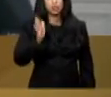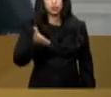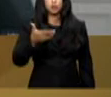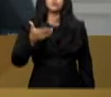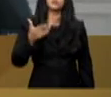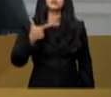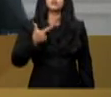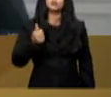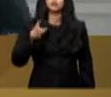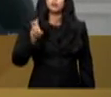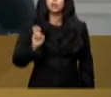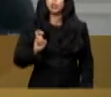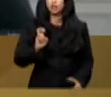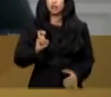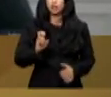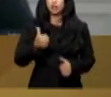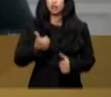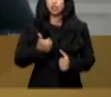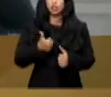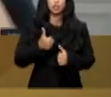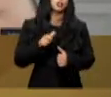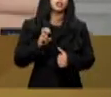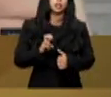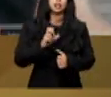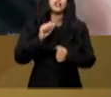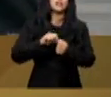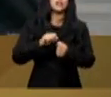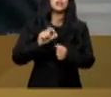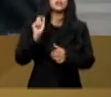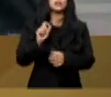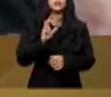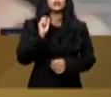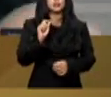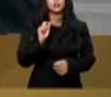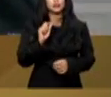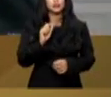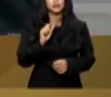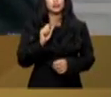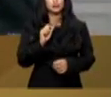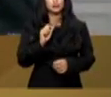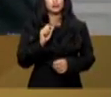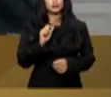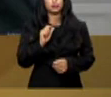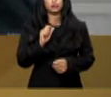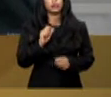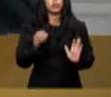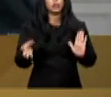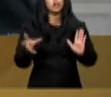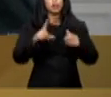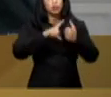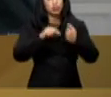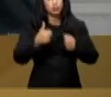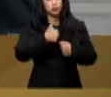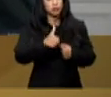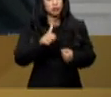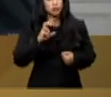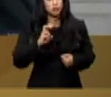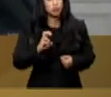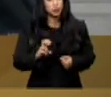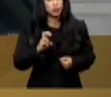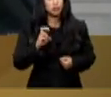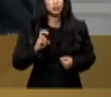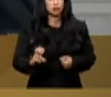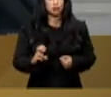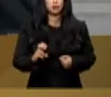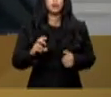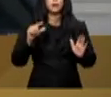somente, foi limitar-se a reproduzir o disposto no artigo 155, parágrafo